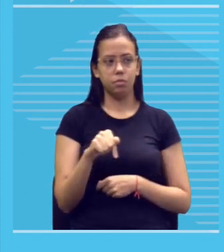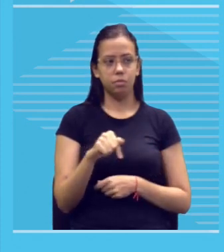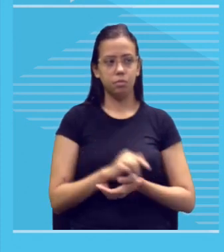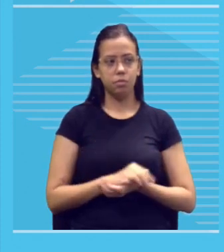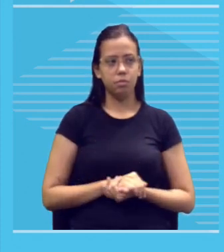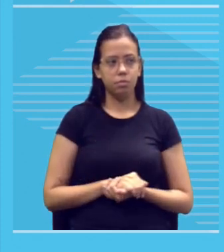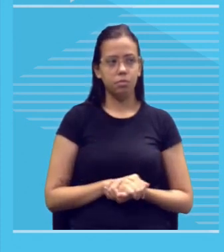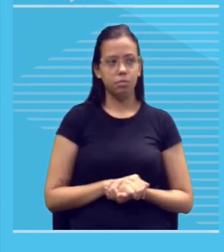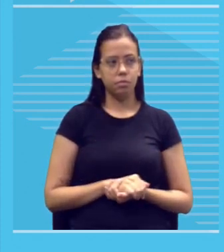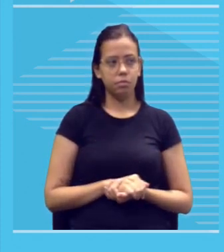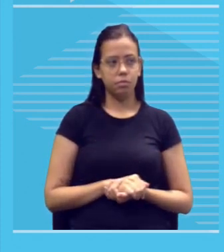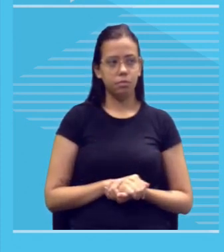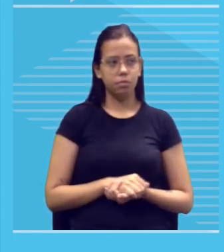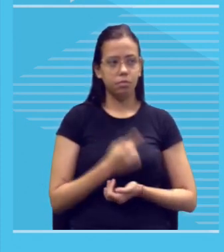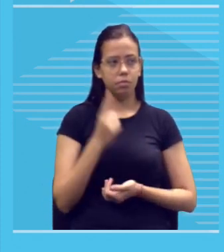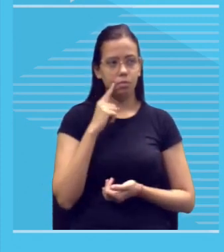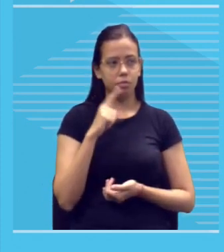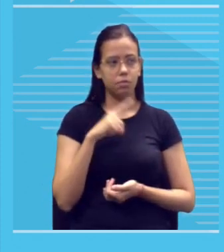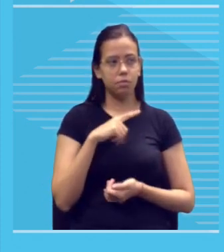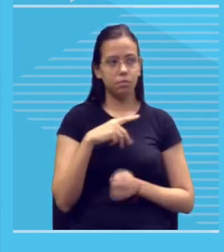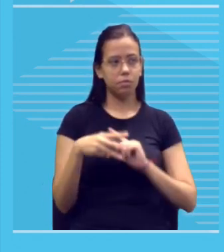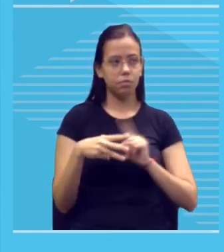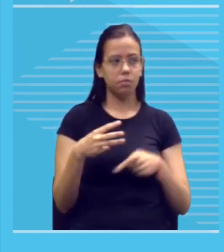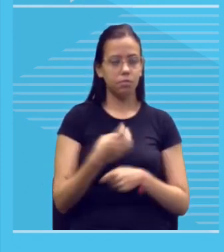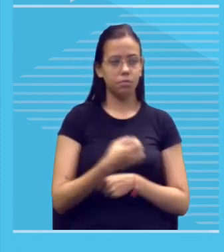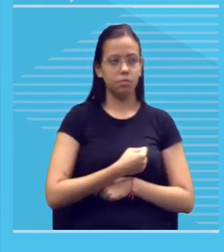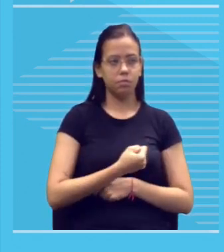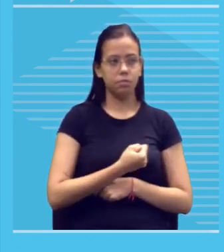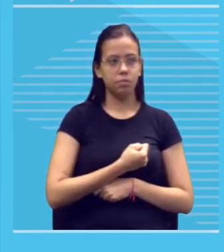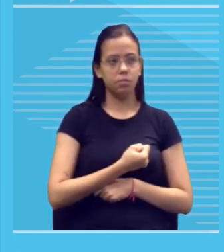Olha aí os meus três números